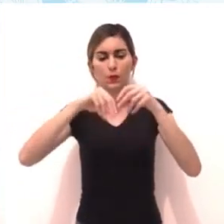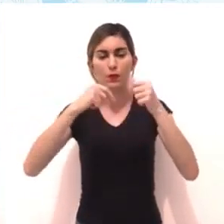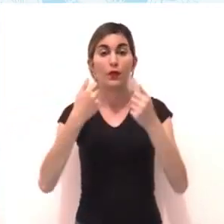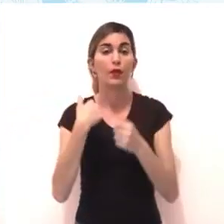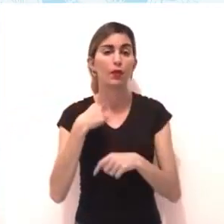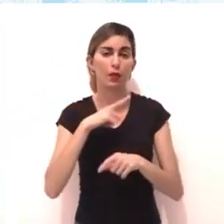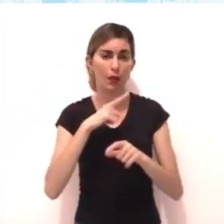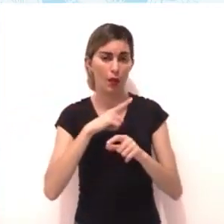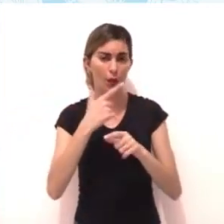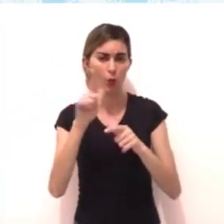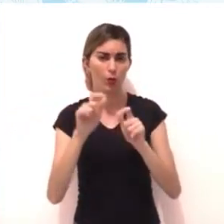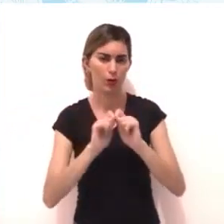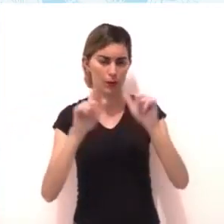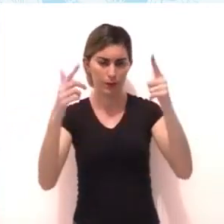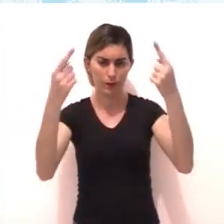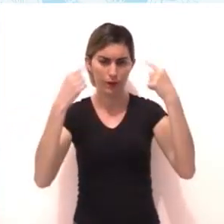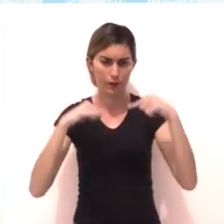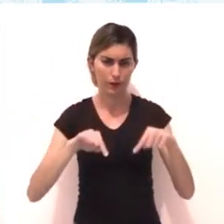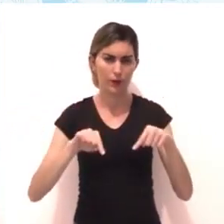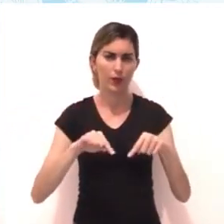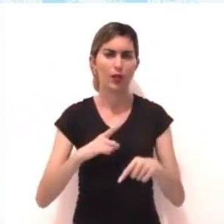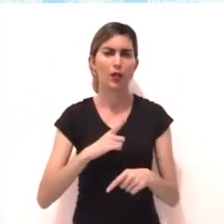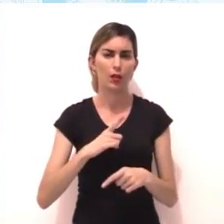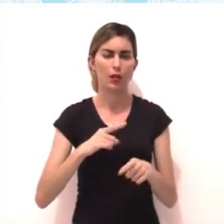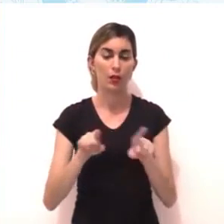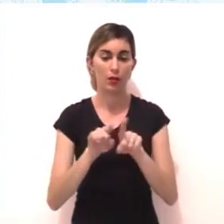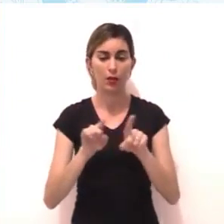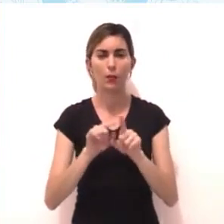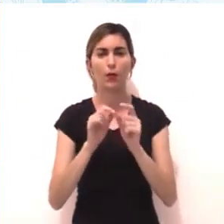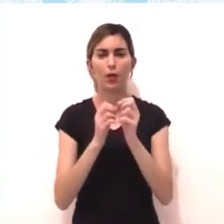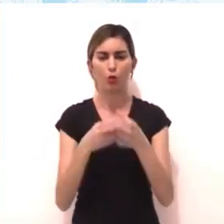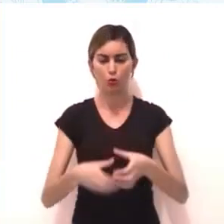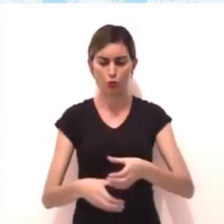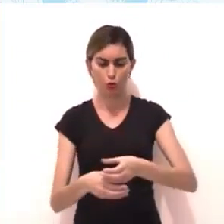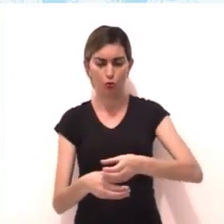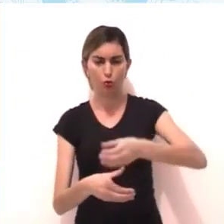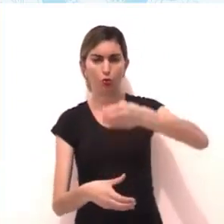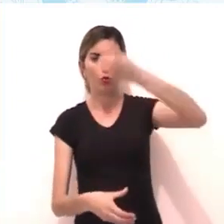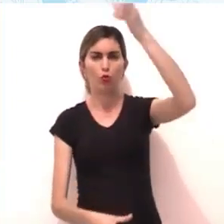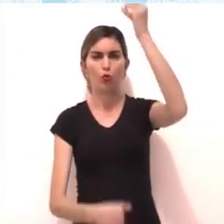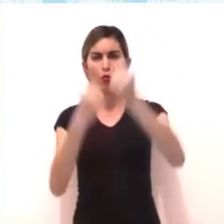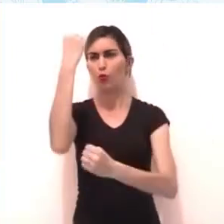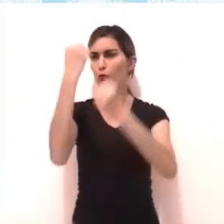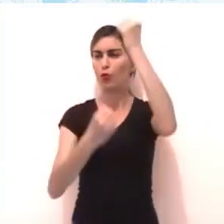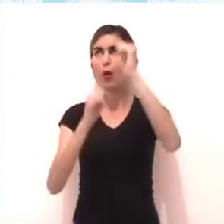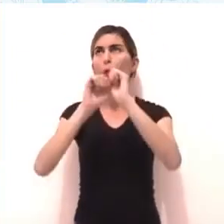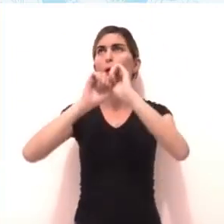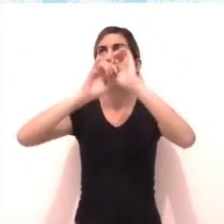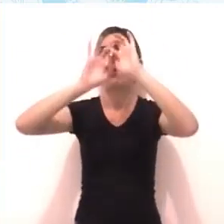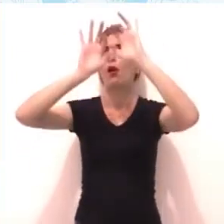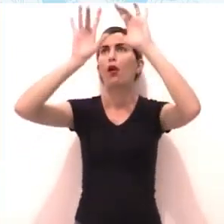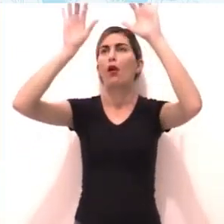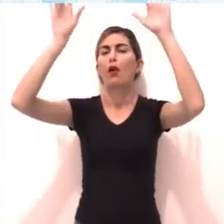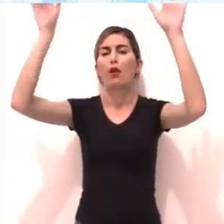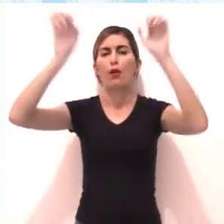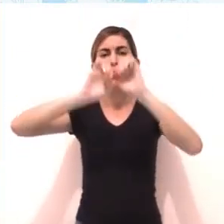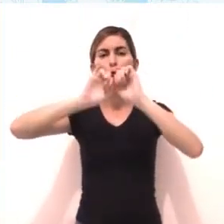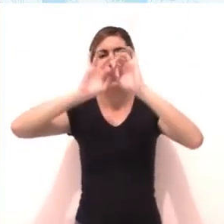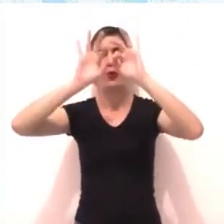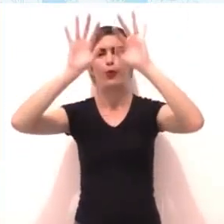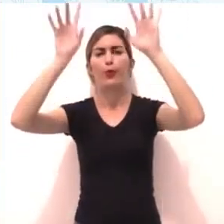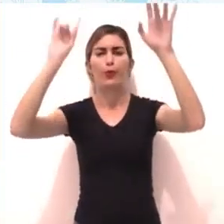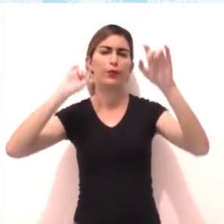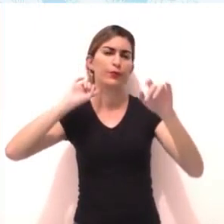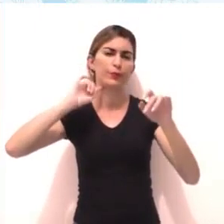imagem aí abaixo, também uma chaminé que possivelmente é uma indústria liberando bastante fumaça,